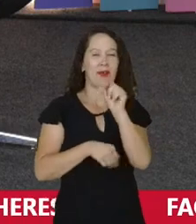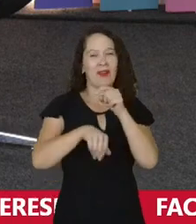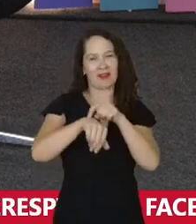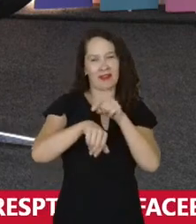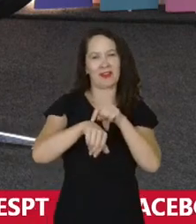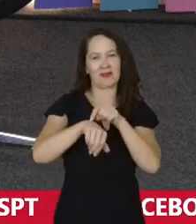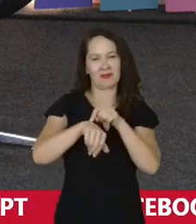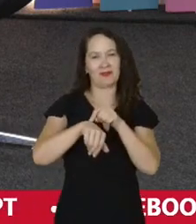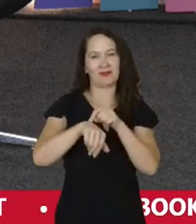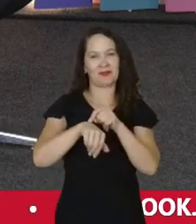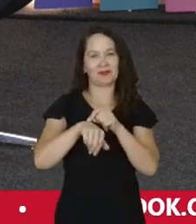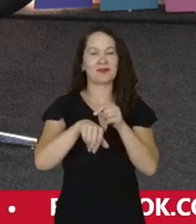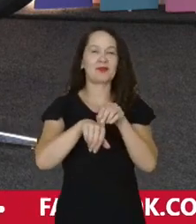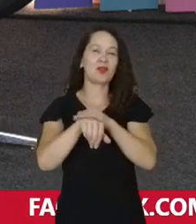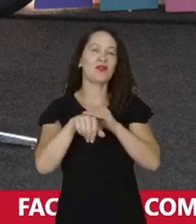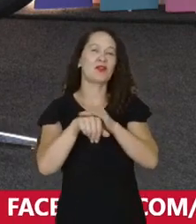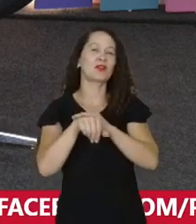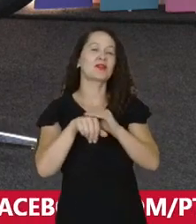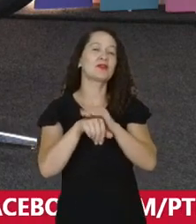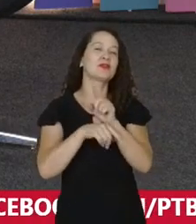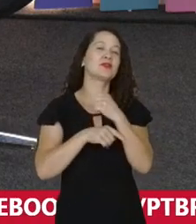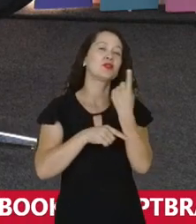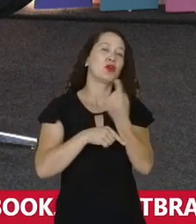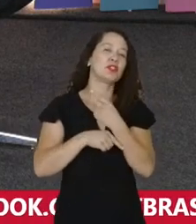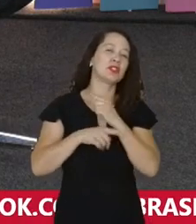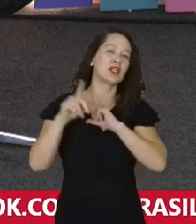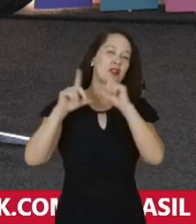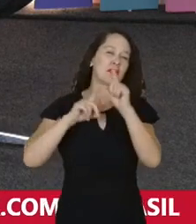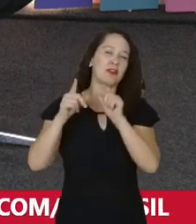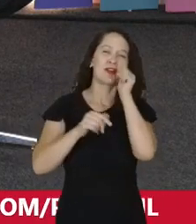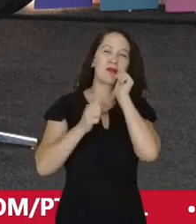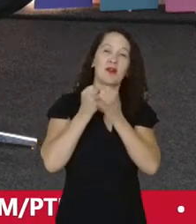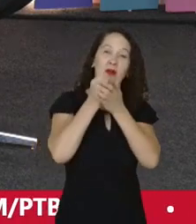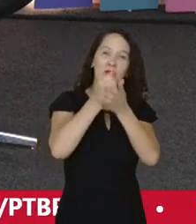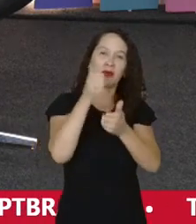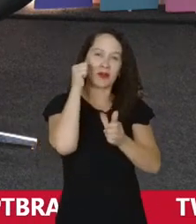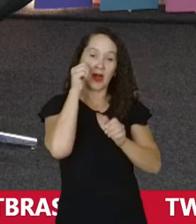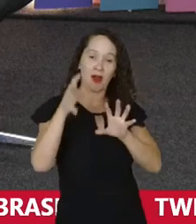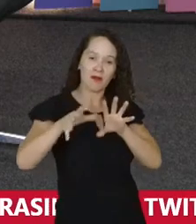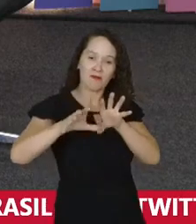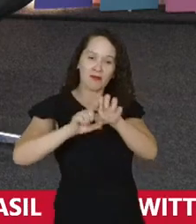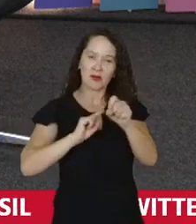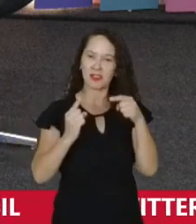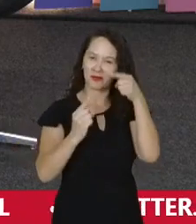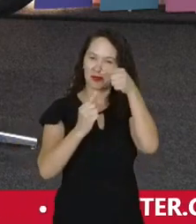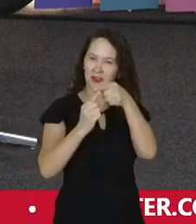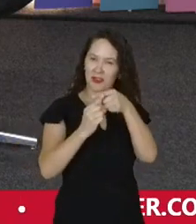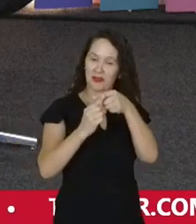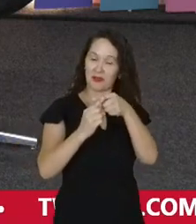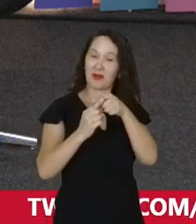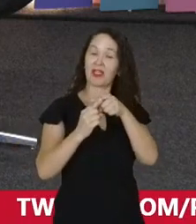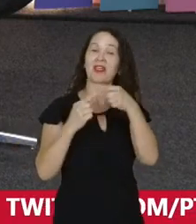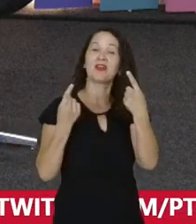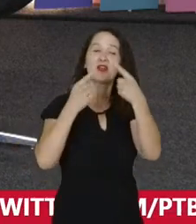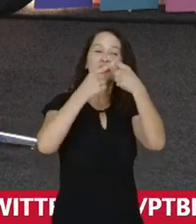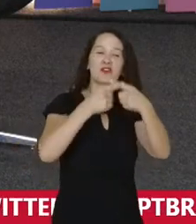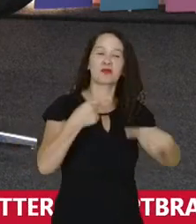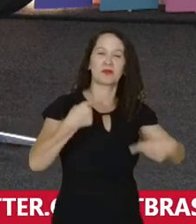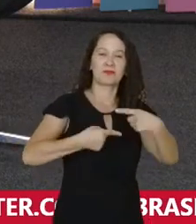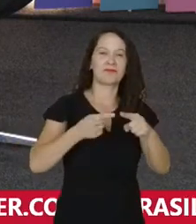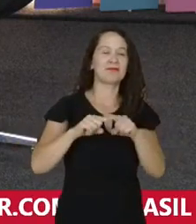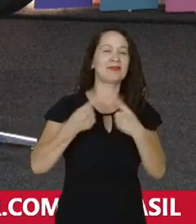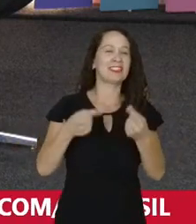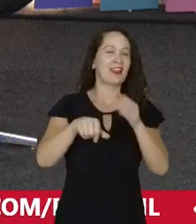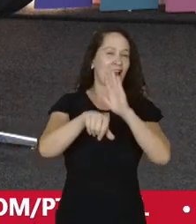do tempo para falar o seguinte: nossa TV Elas por Elas tem um objetivo, a formação das mulheres para a disputa política. Mas quando a gente fala